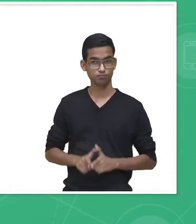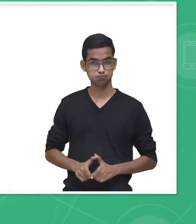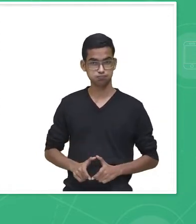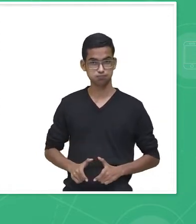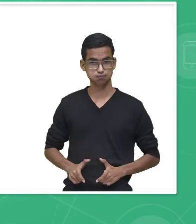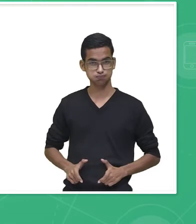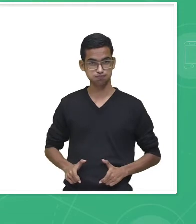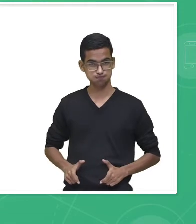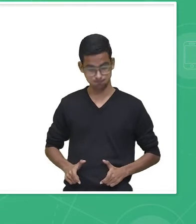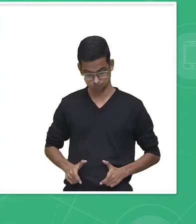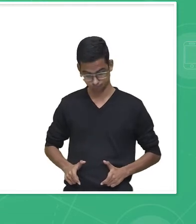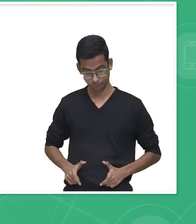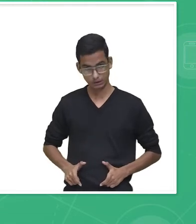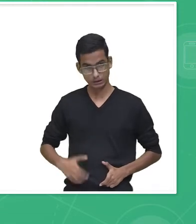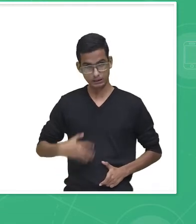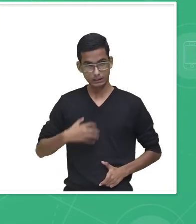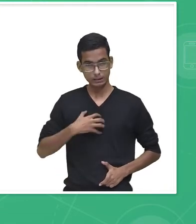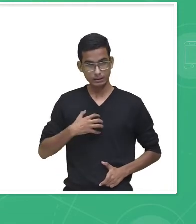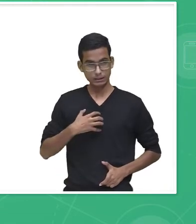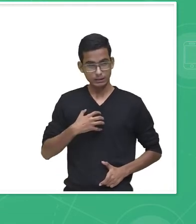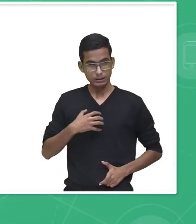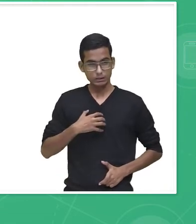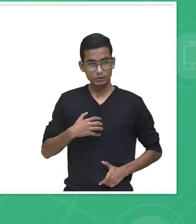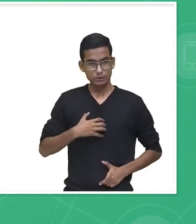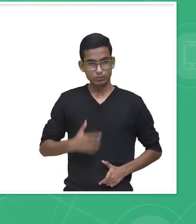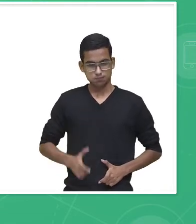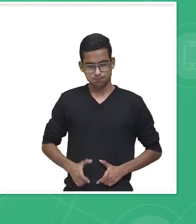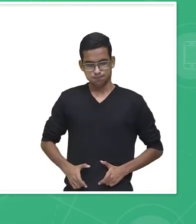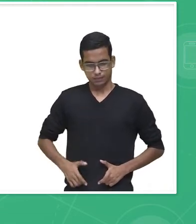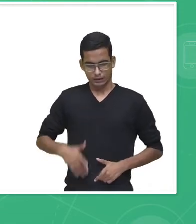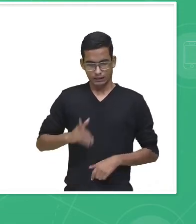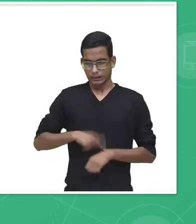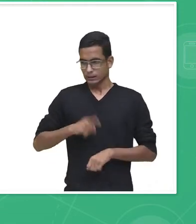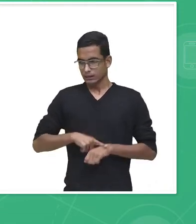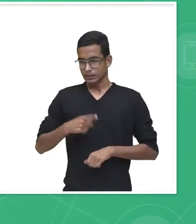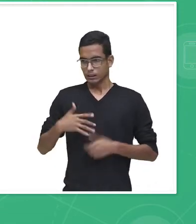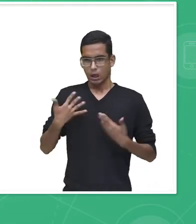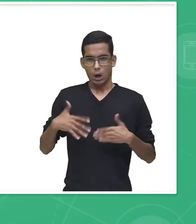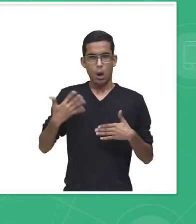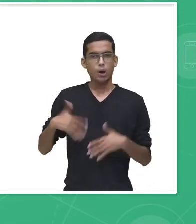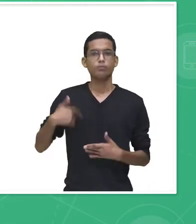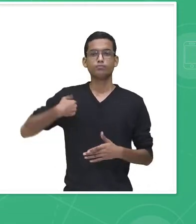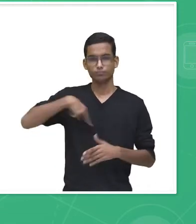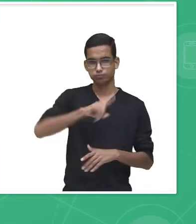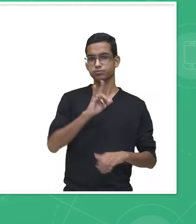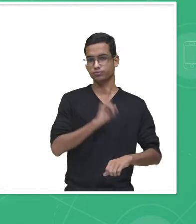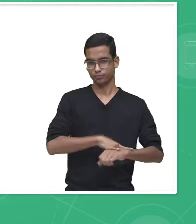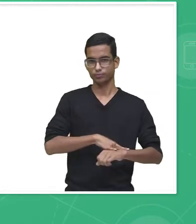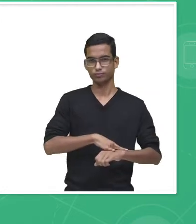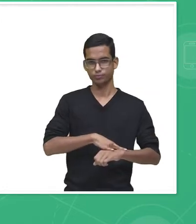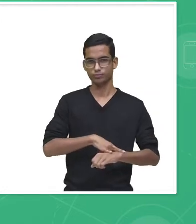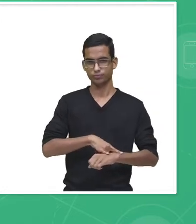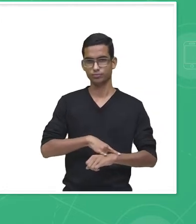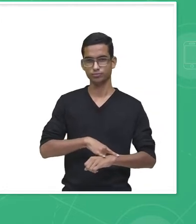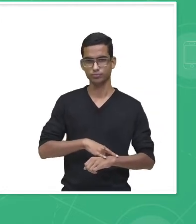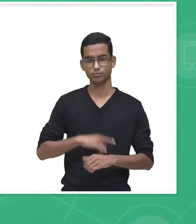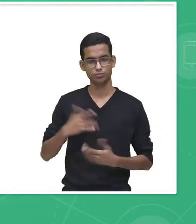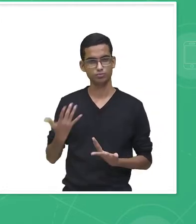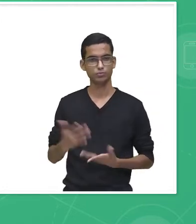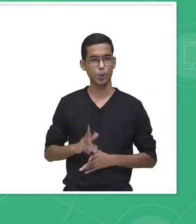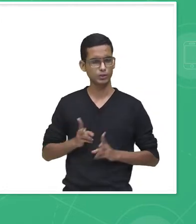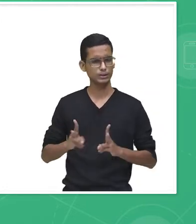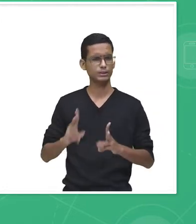ela vai se enchendo se enchendo E aí vai dando à vontade da pessoa ir ao banheiro tá certo então isso acontece constantemente